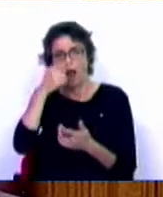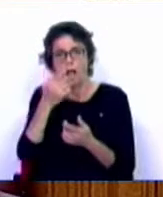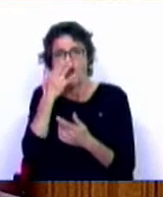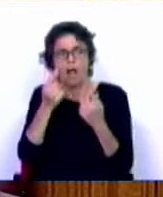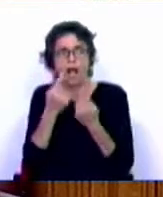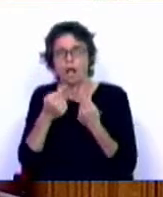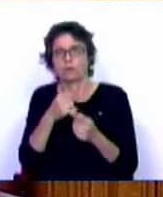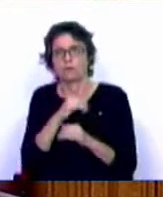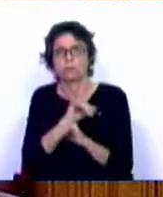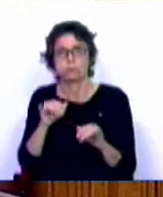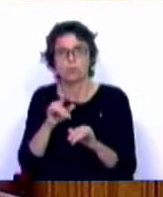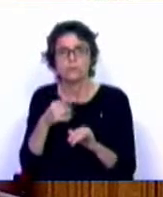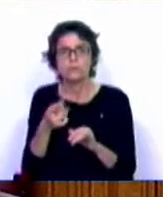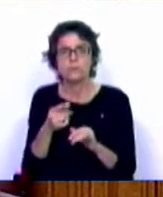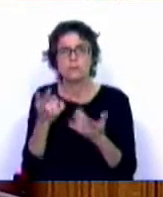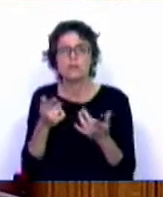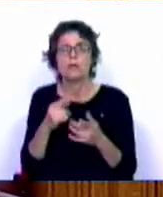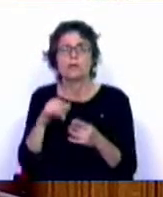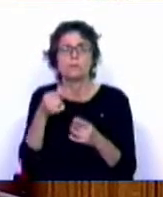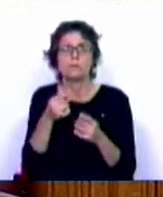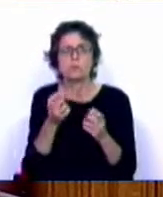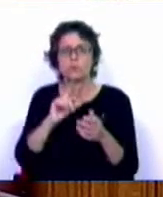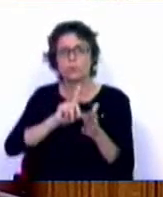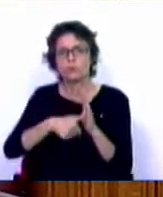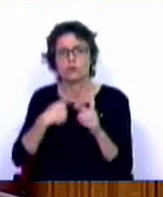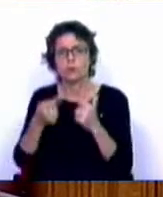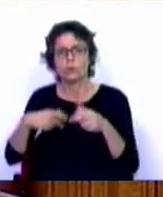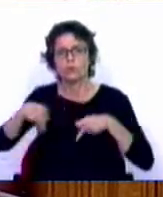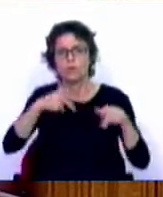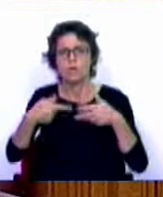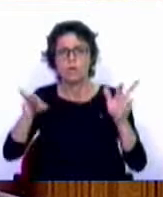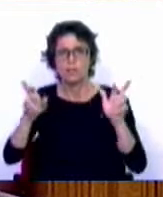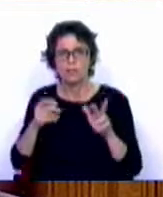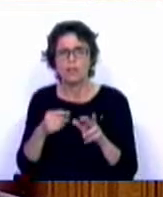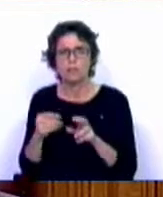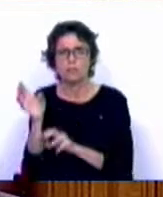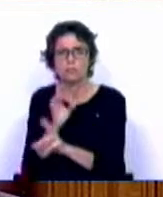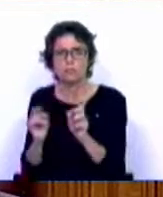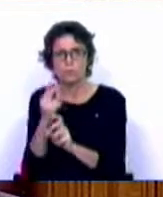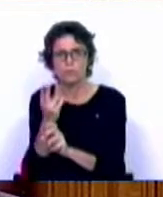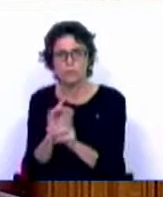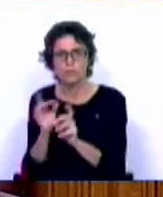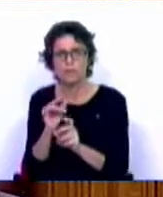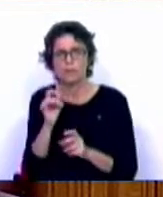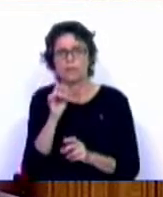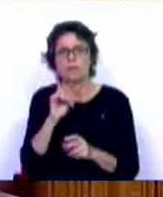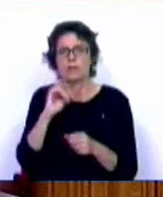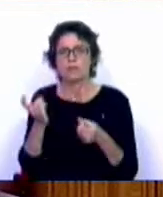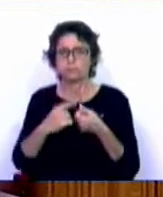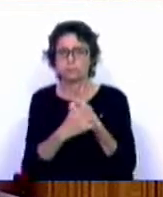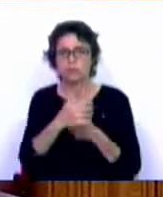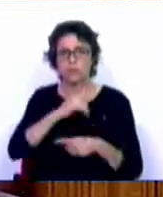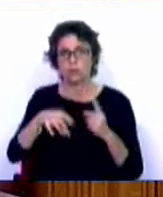chegámos lá, o projeto SIS One for All, que permitiu a liberdade de circulação na União Europeia aos países que tinham aderido em 2004,